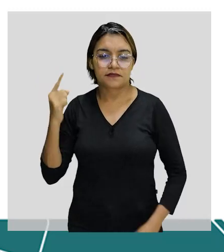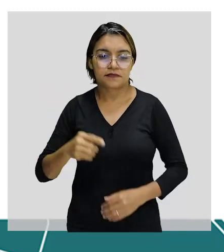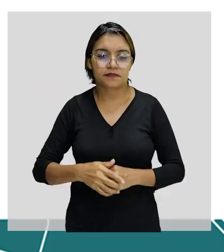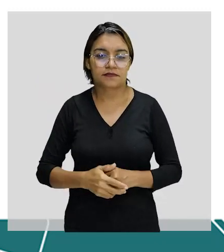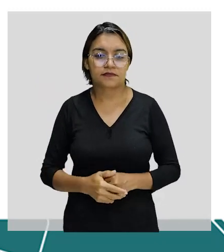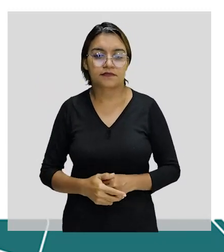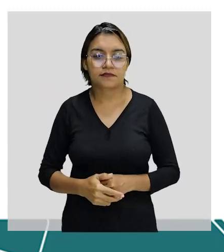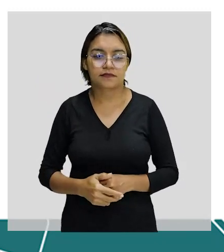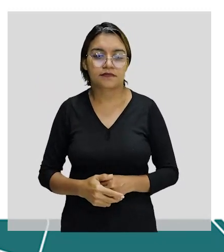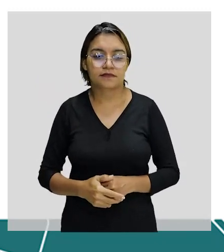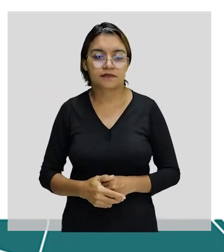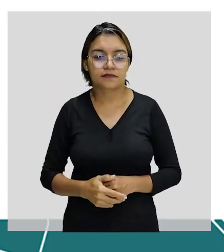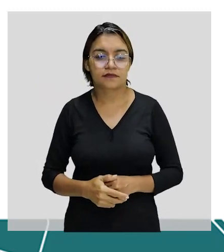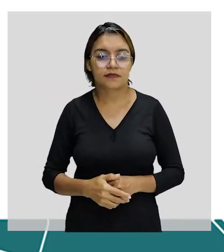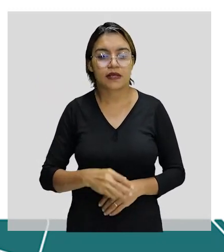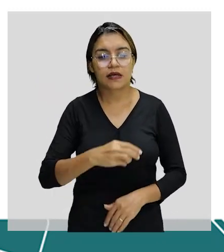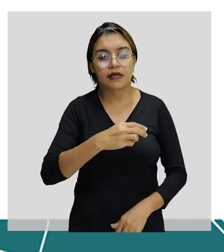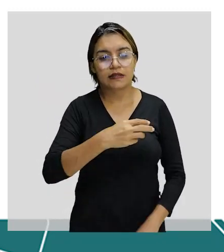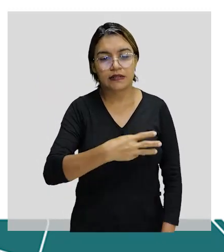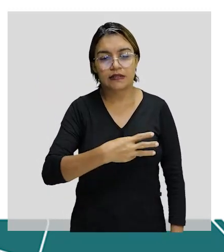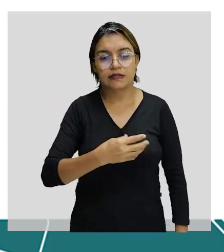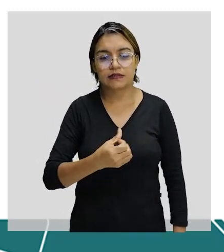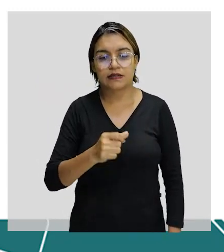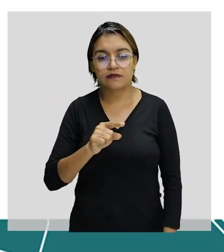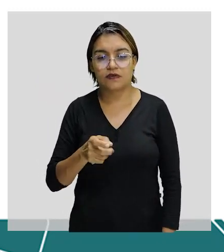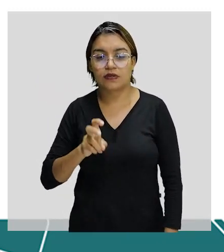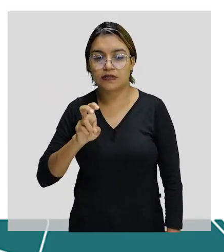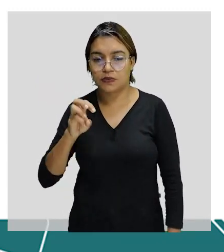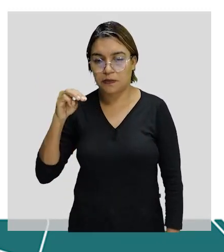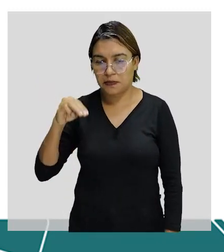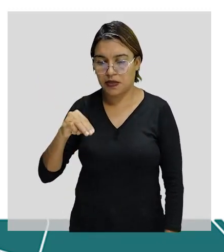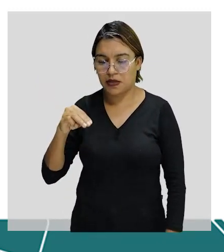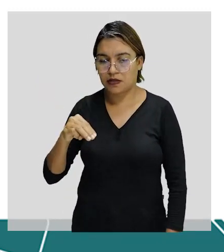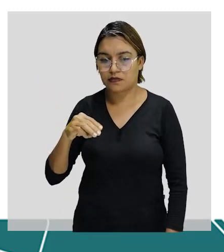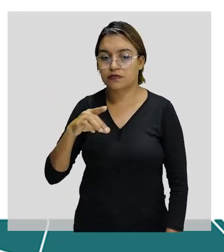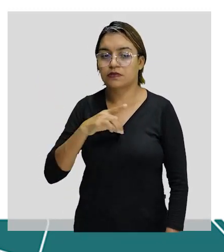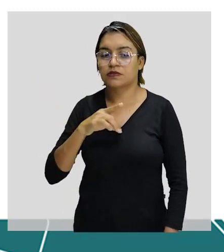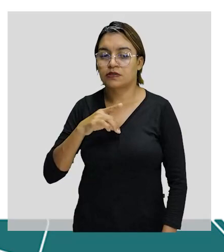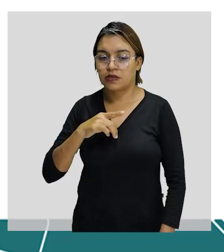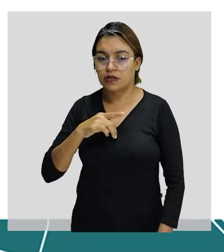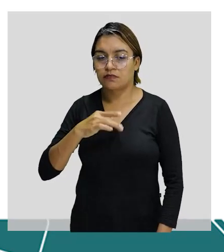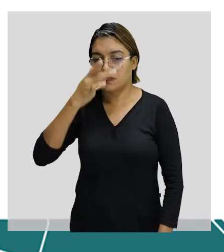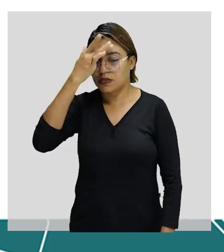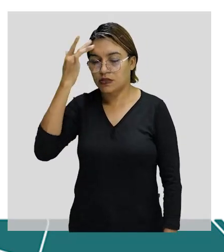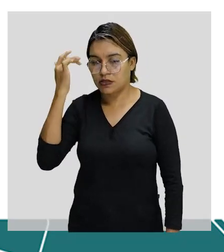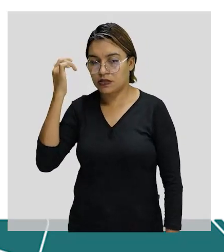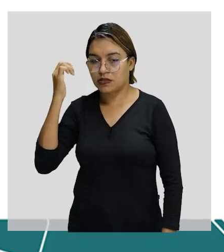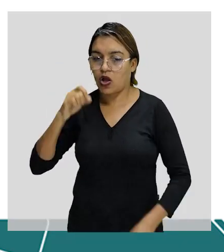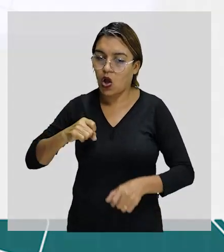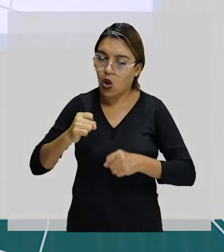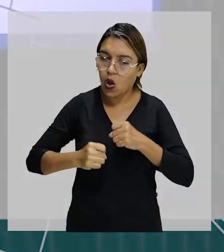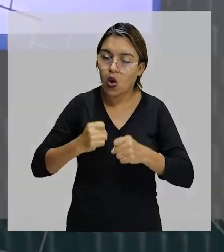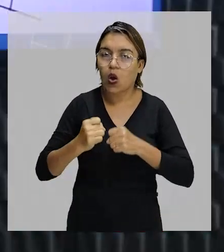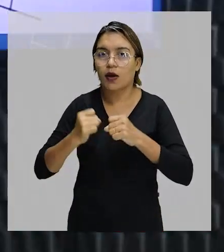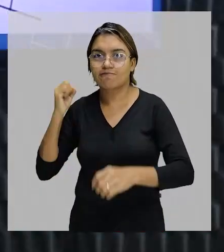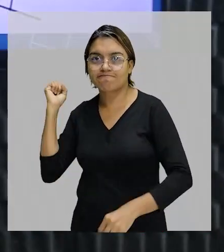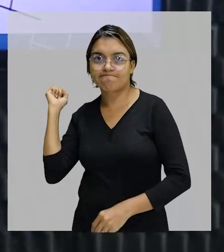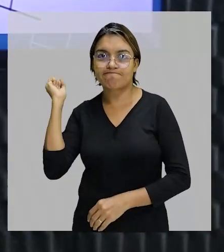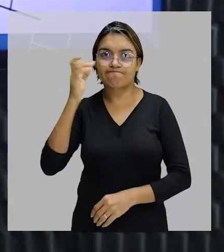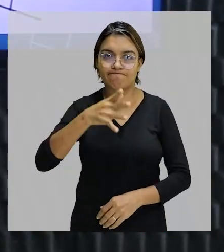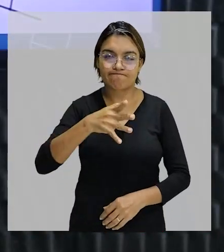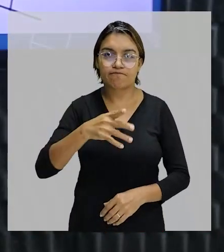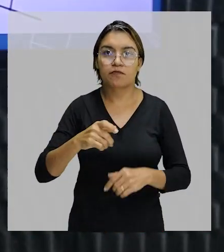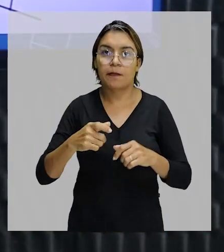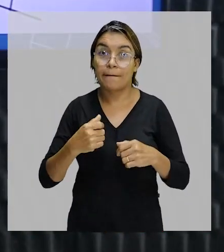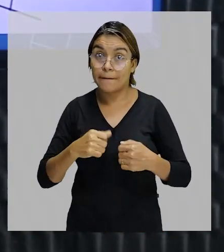ó, tem uma distância de 36,5 metros, com uma raia de 4 metros. A atleta realiza a sua corrida aqui e lança o dardo. Tem que cair